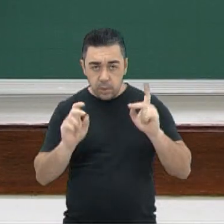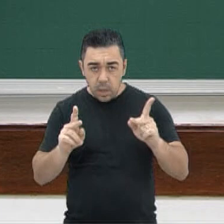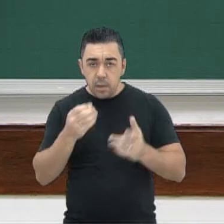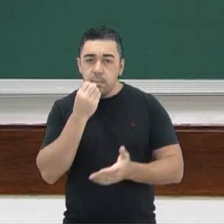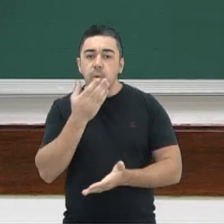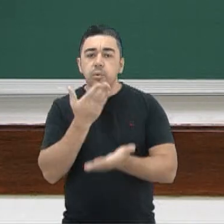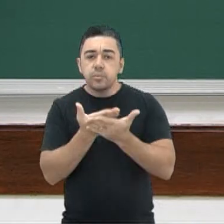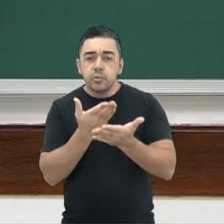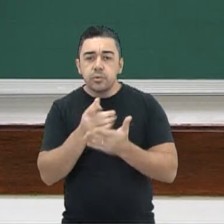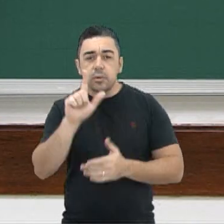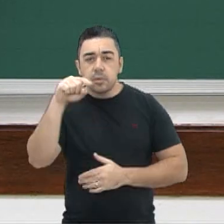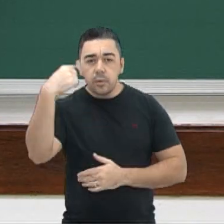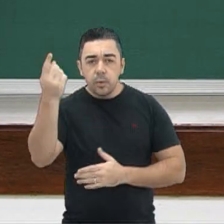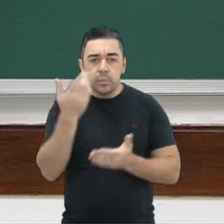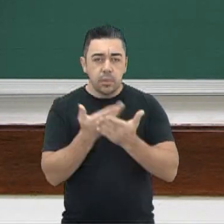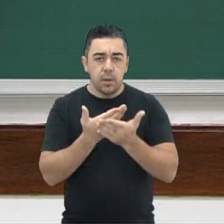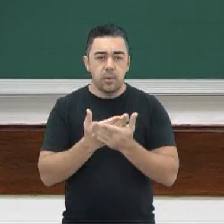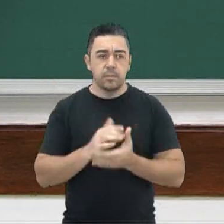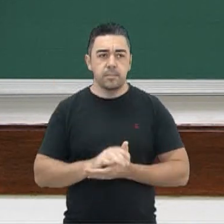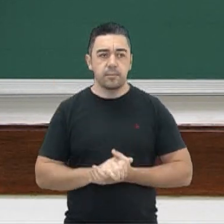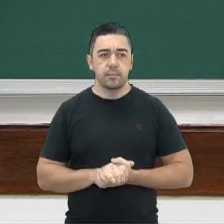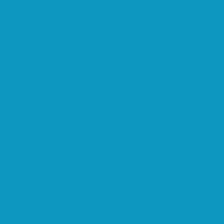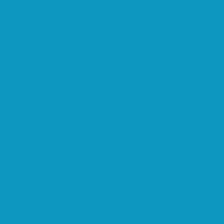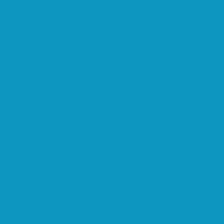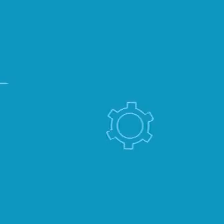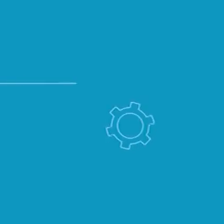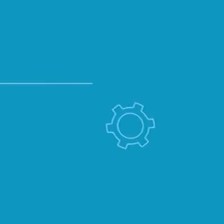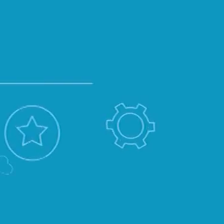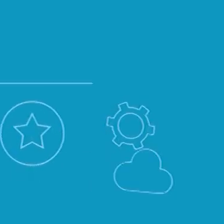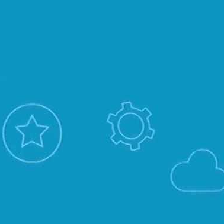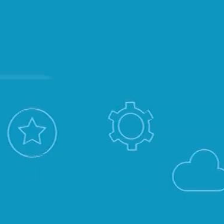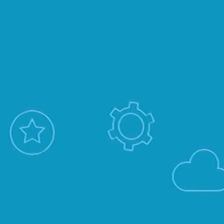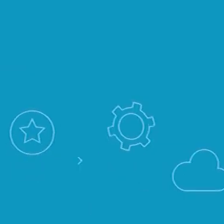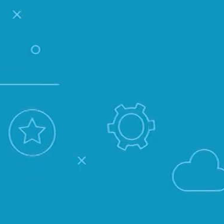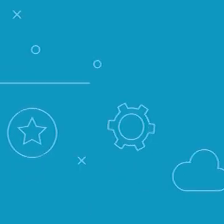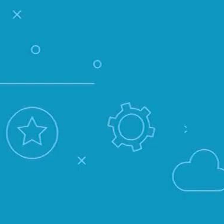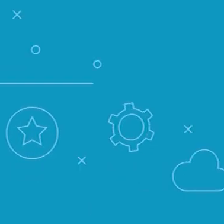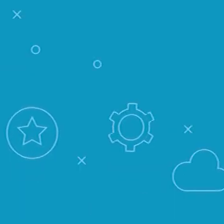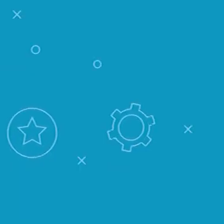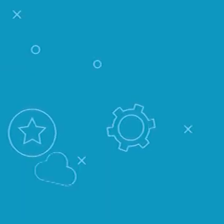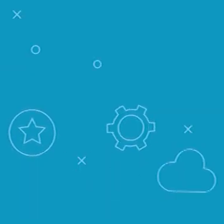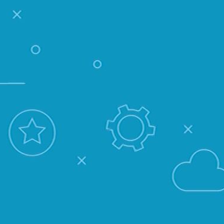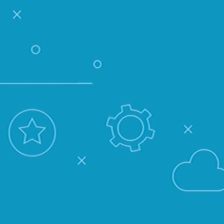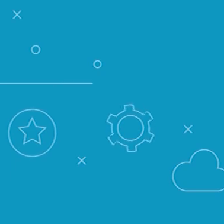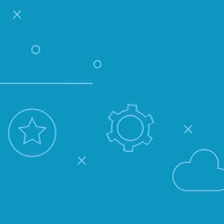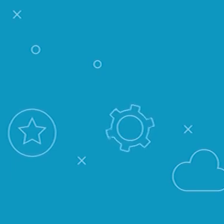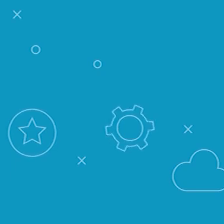bons estudos, até a próxima aula.